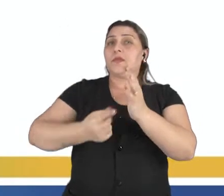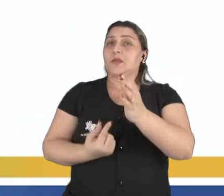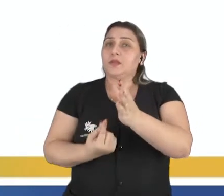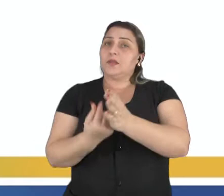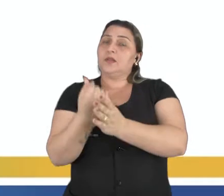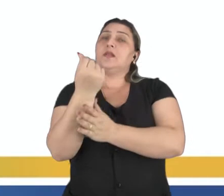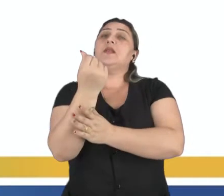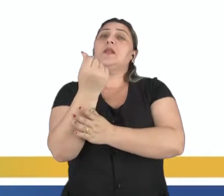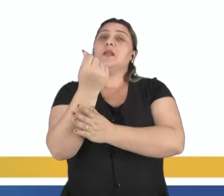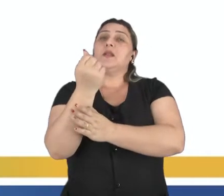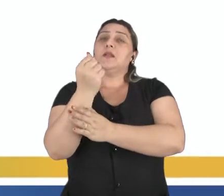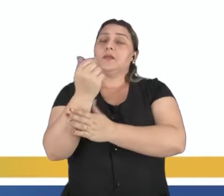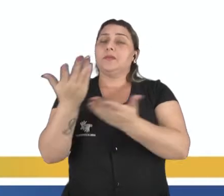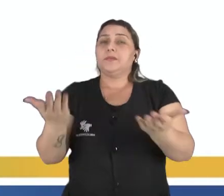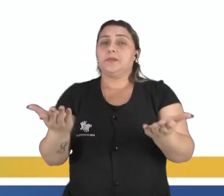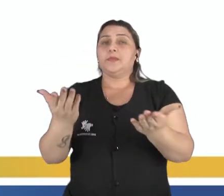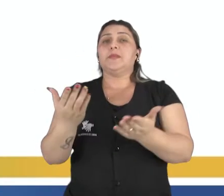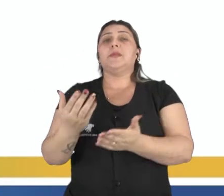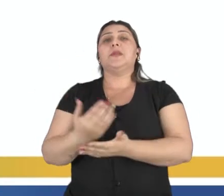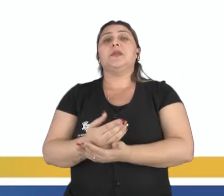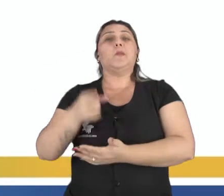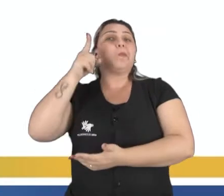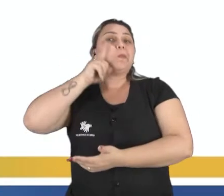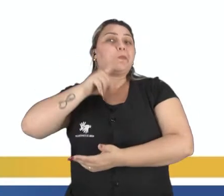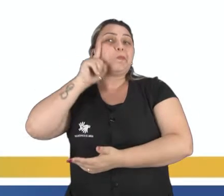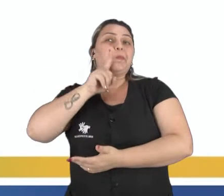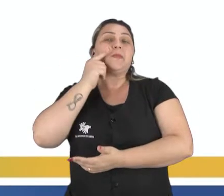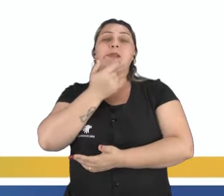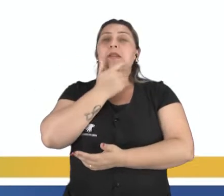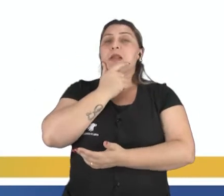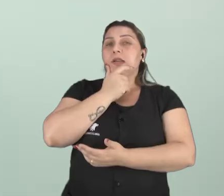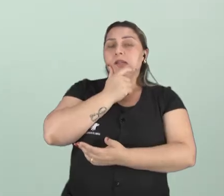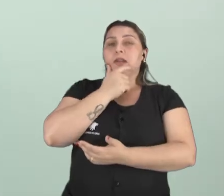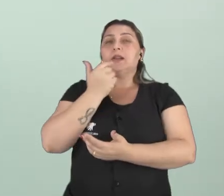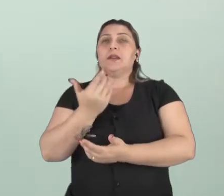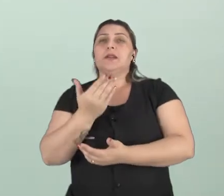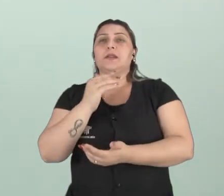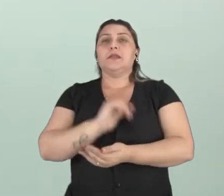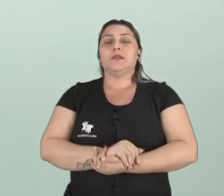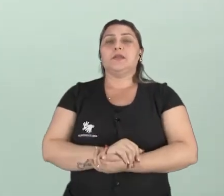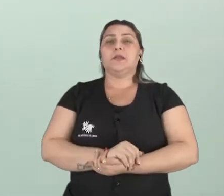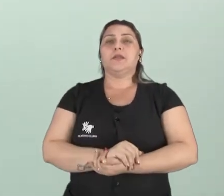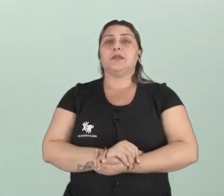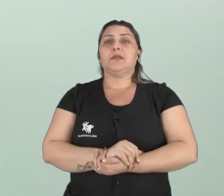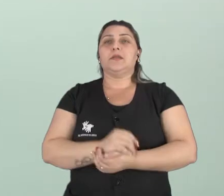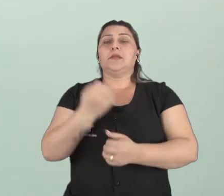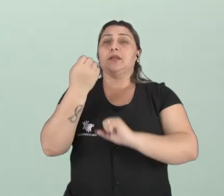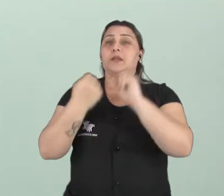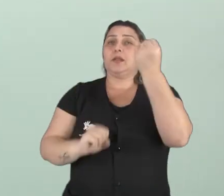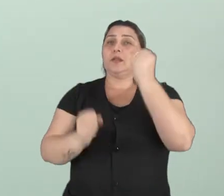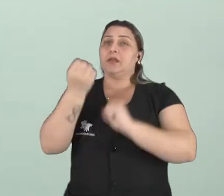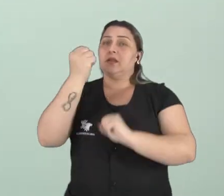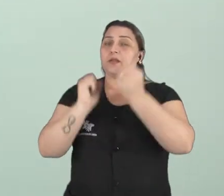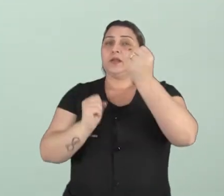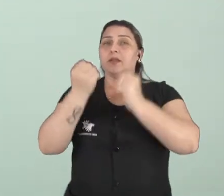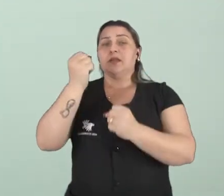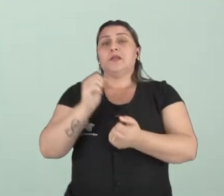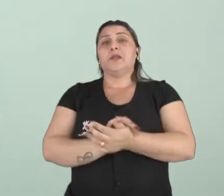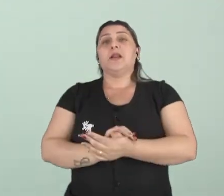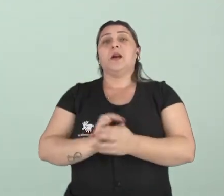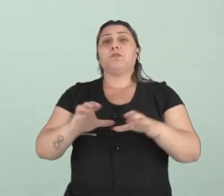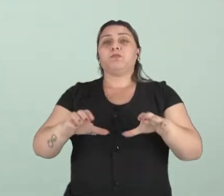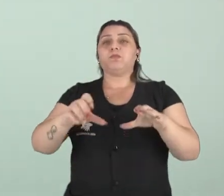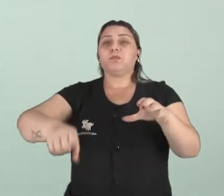capitalistas majoritariamente norte-americano e ingleses, né? Por conta aí da industrialização, né, pessoal? Por conta